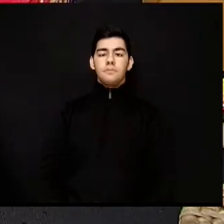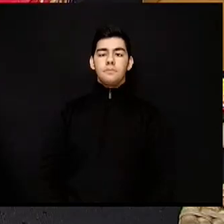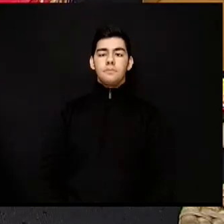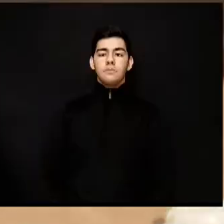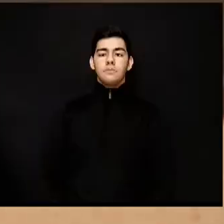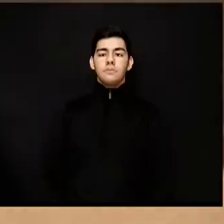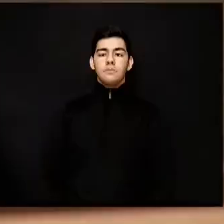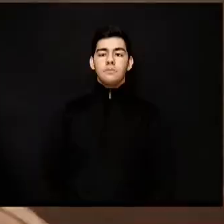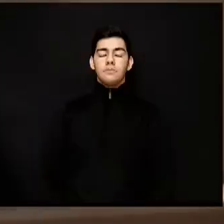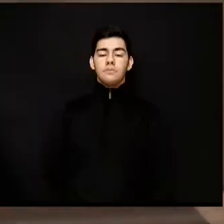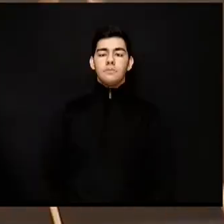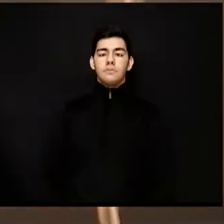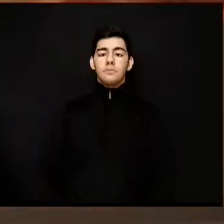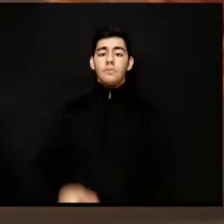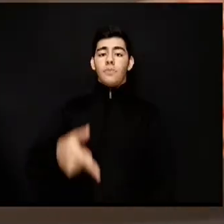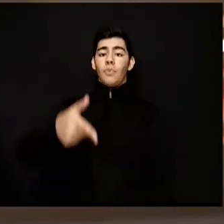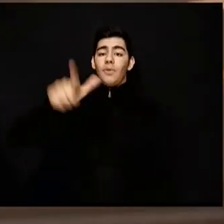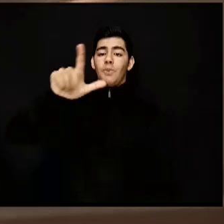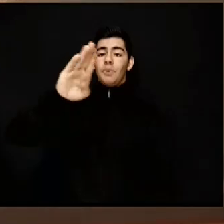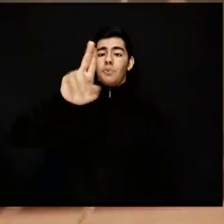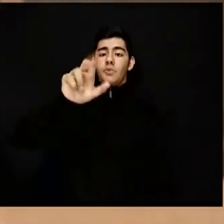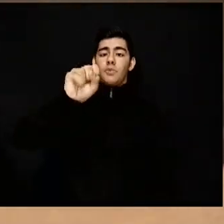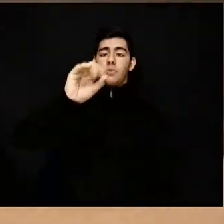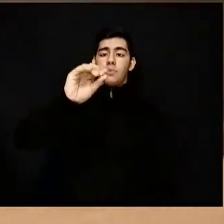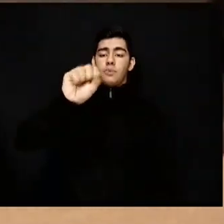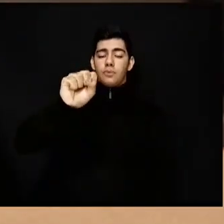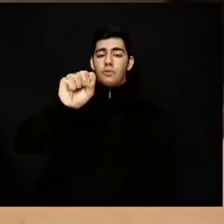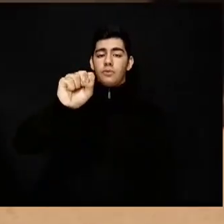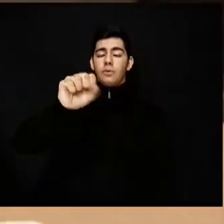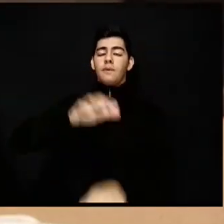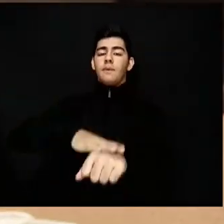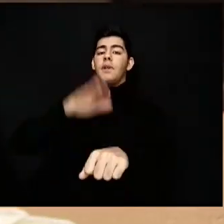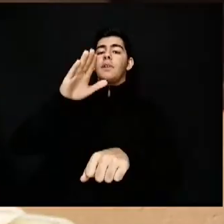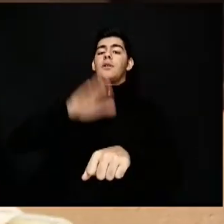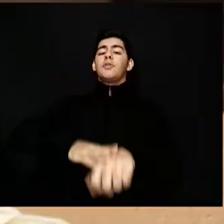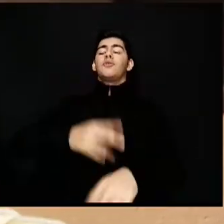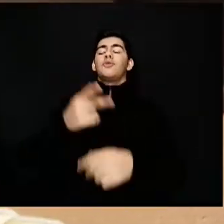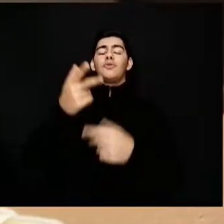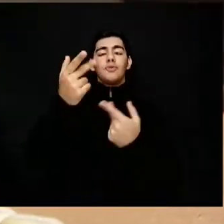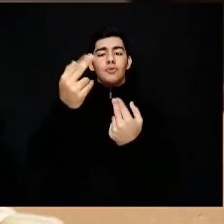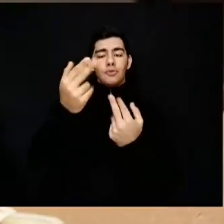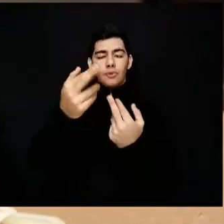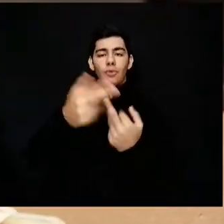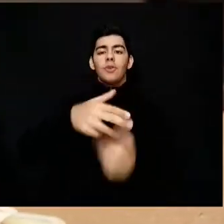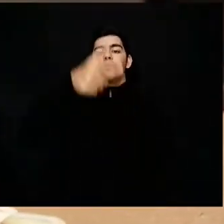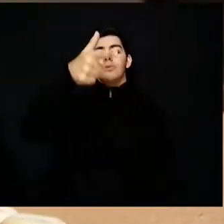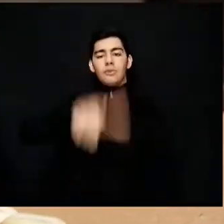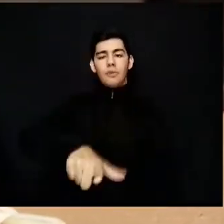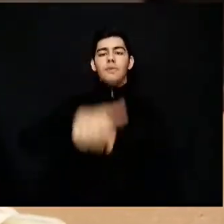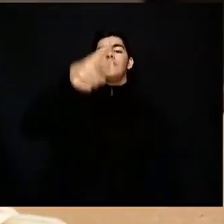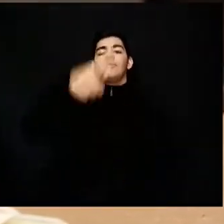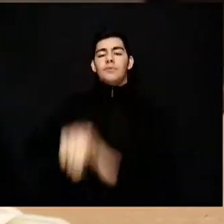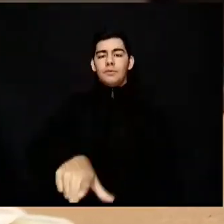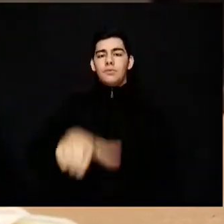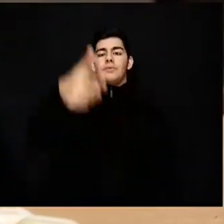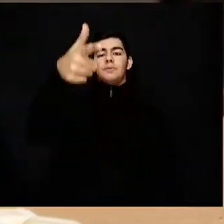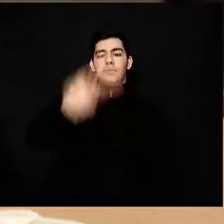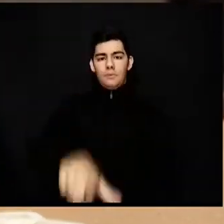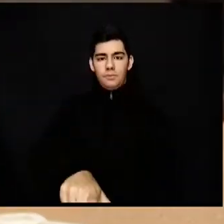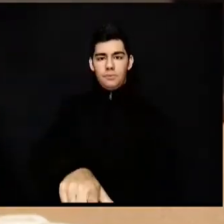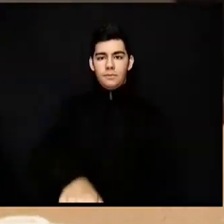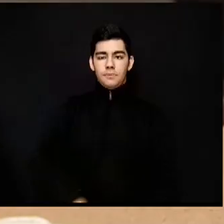e fazer o mesmo procedimento. uma das alças